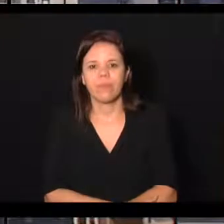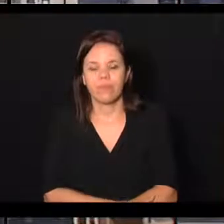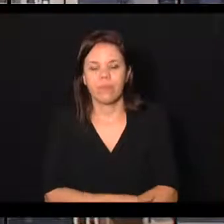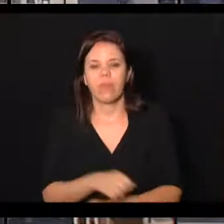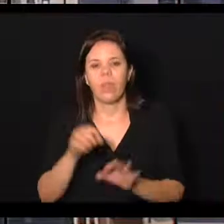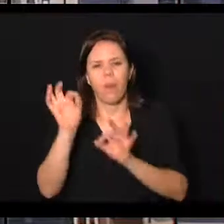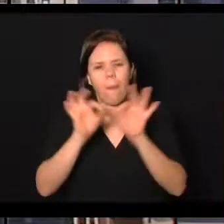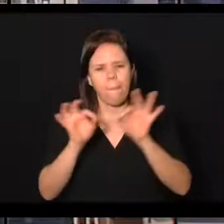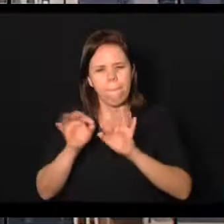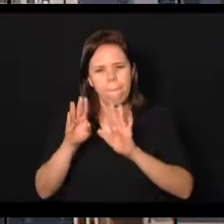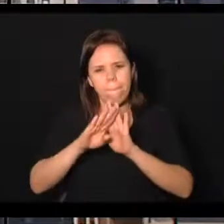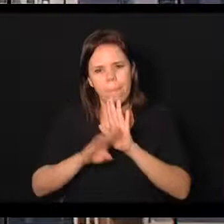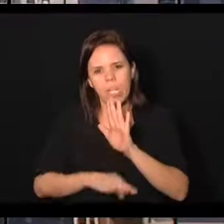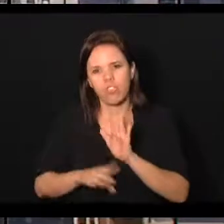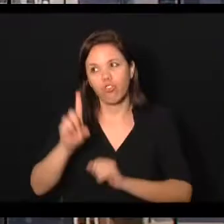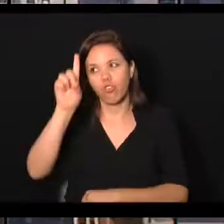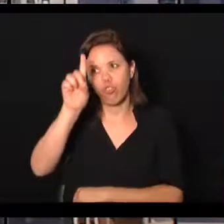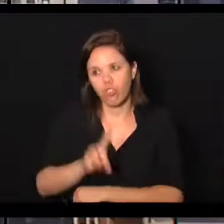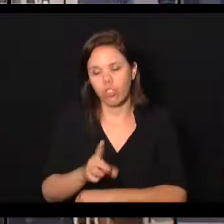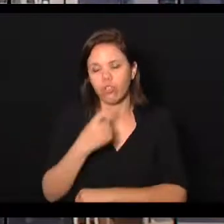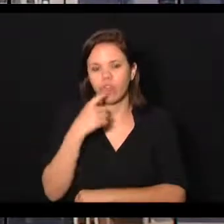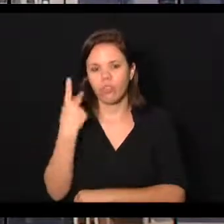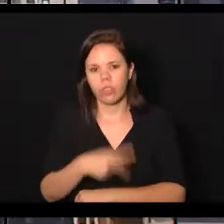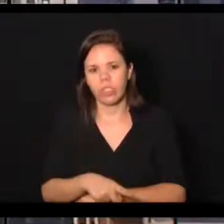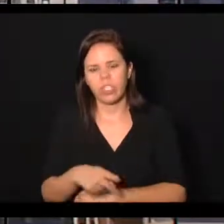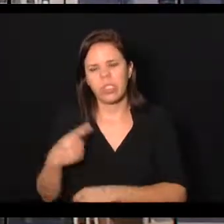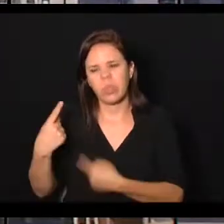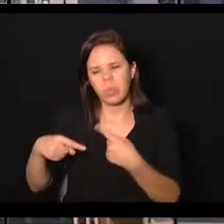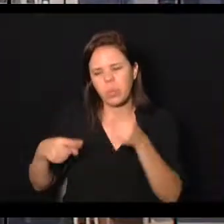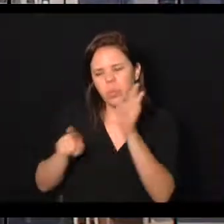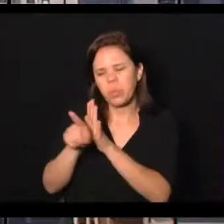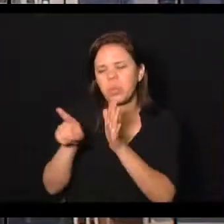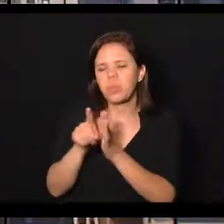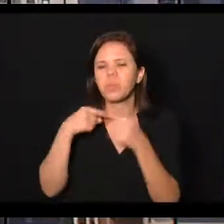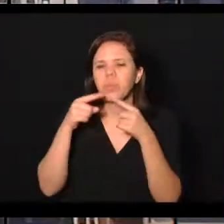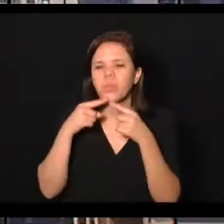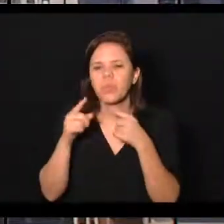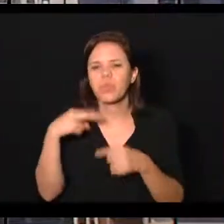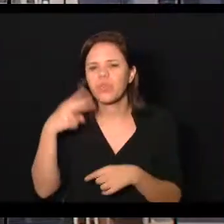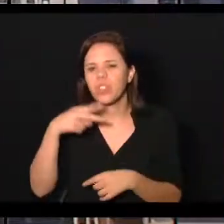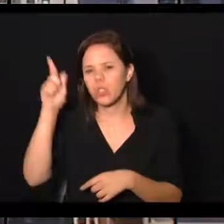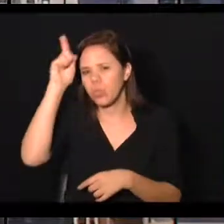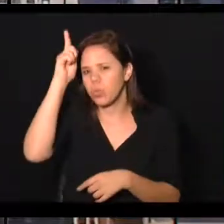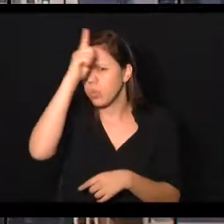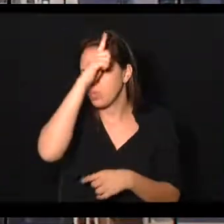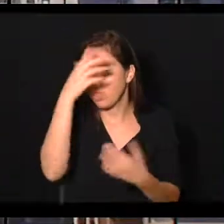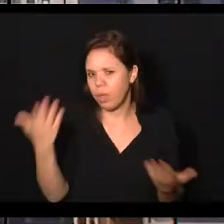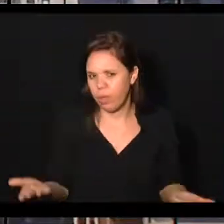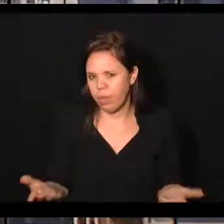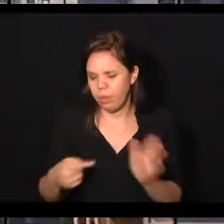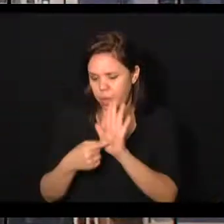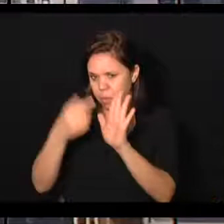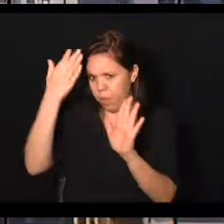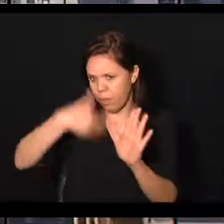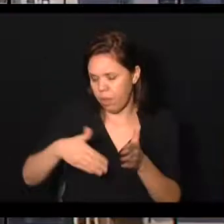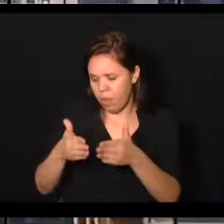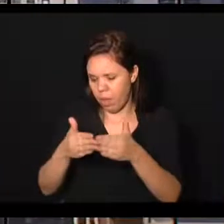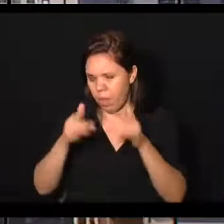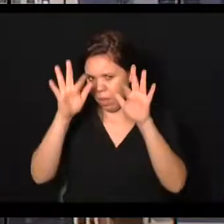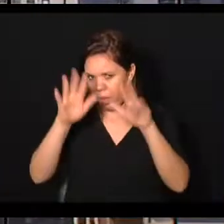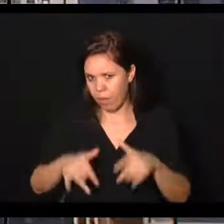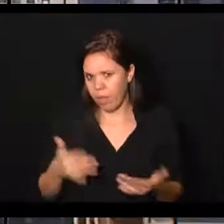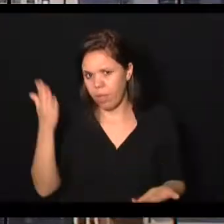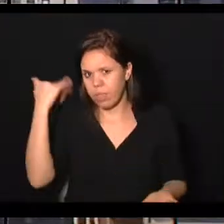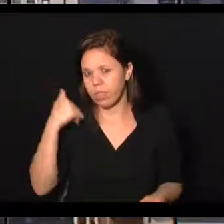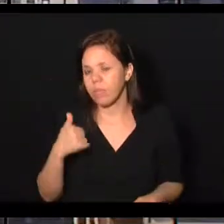plano diretor de Campinas foi questionado pelo vereador Gustavo Peta. O parlamentar apresentou um requerimento questionando